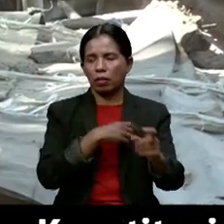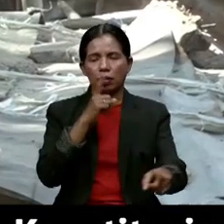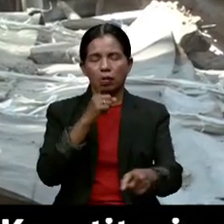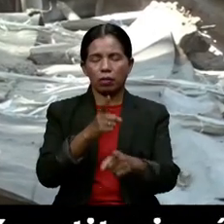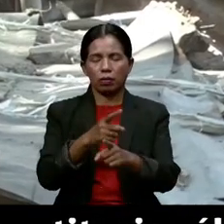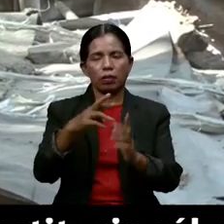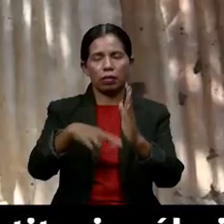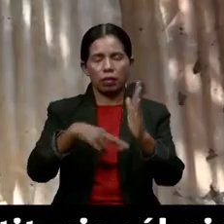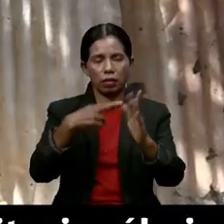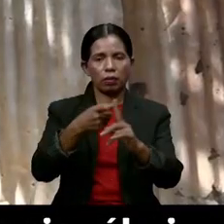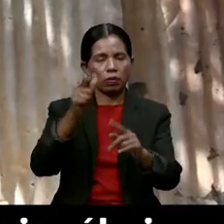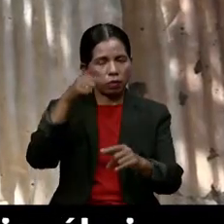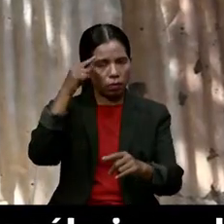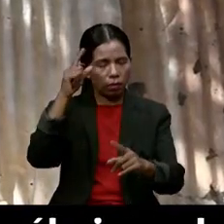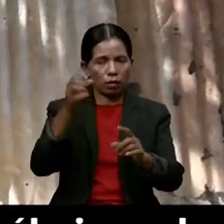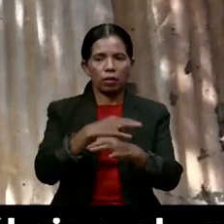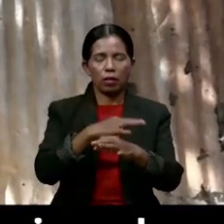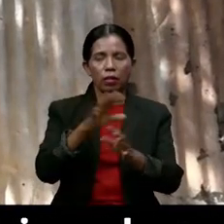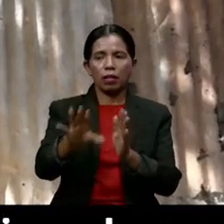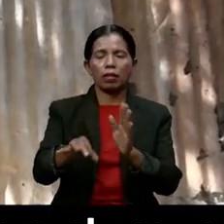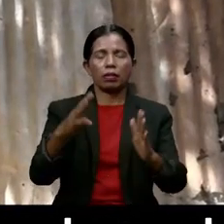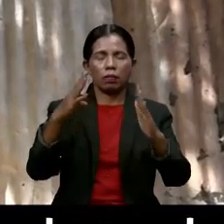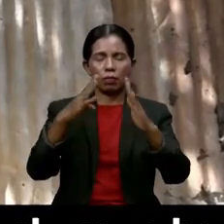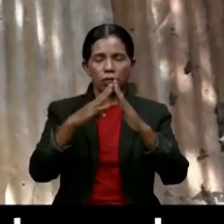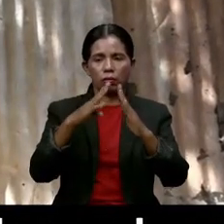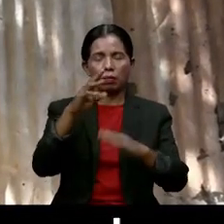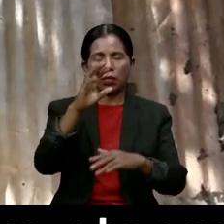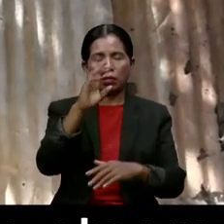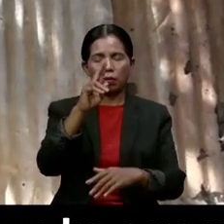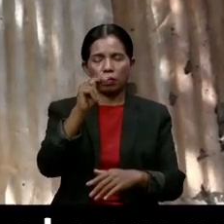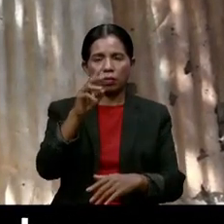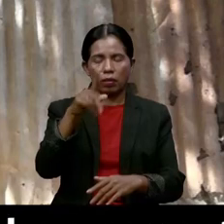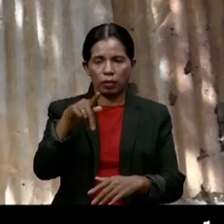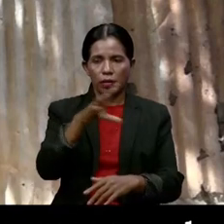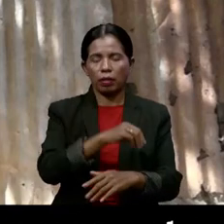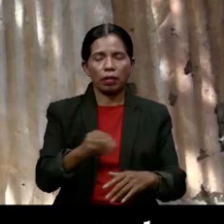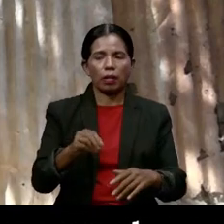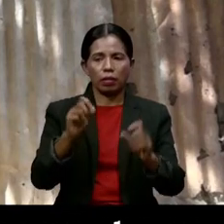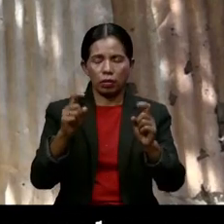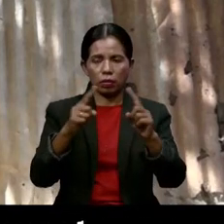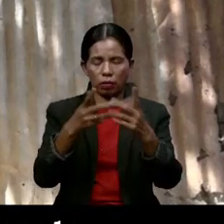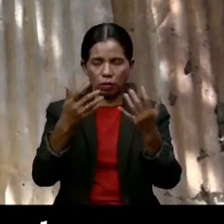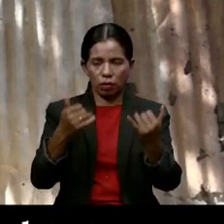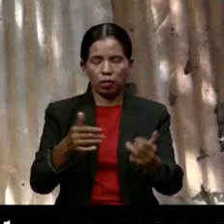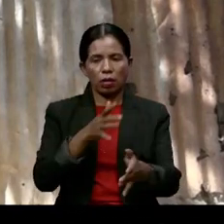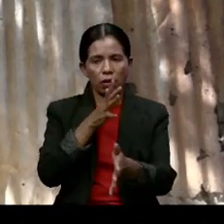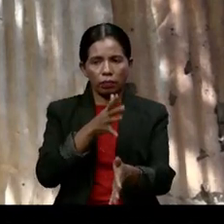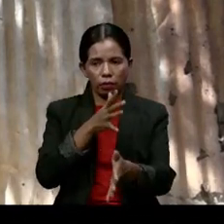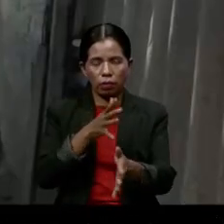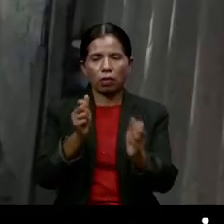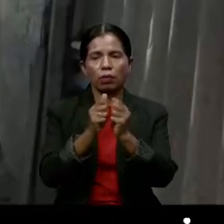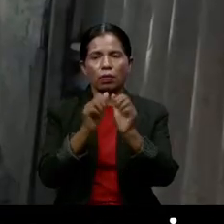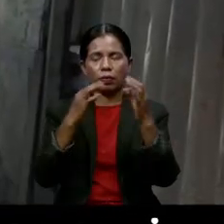tui requisitos governo ben hira atu reta numa na Roma mba povo tem que rairasik, onde nem torrem loron a voz esperança onde